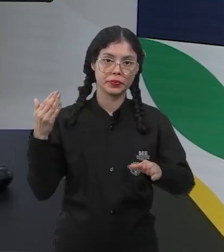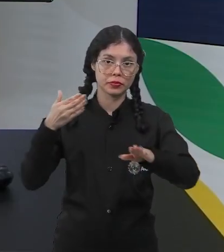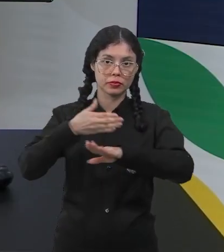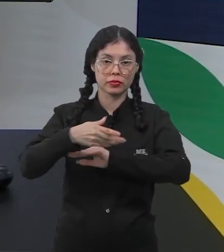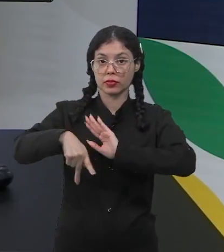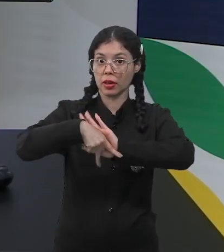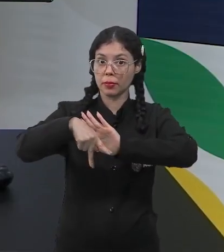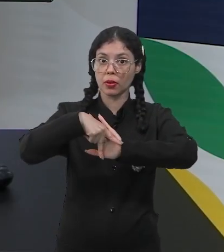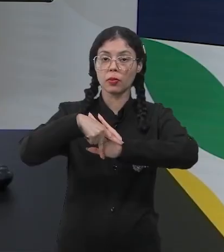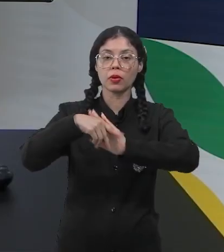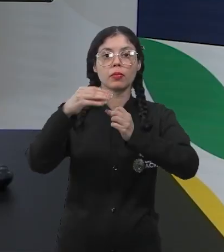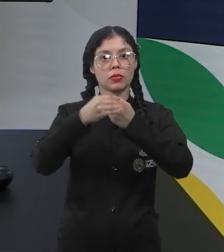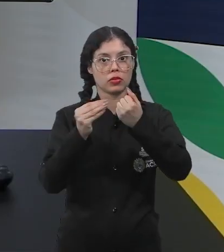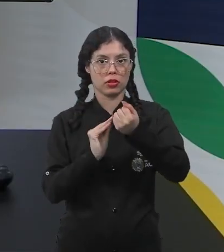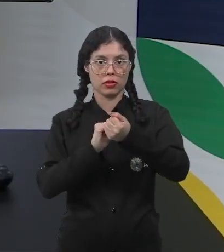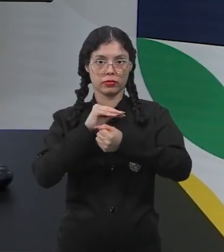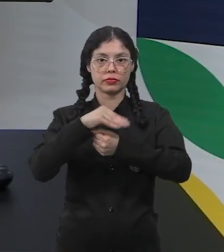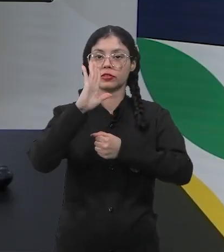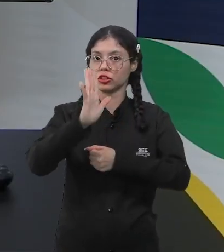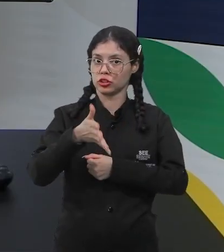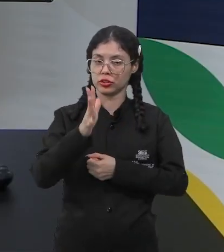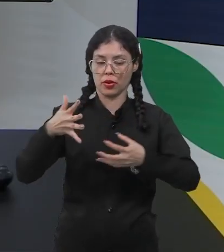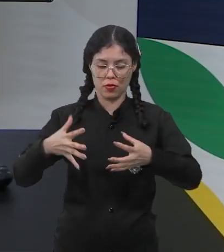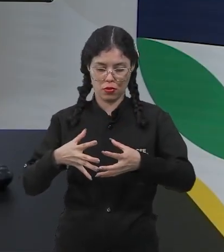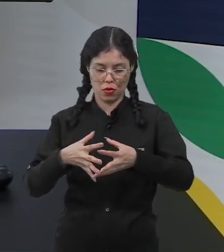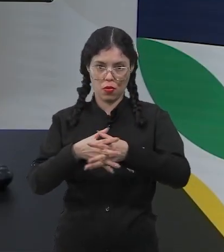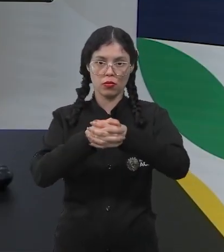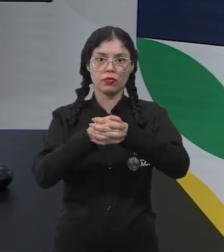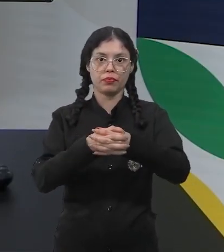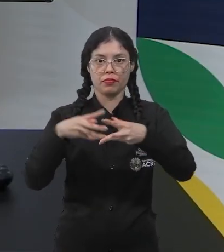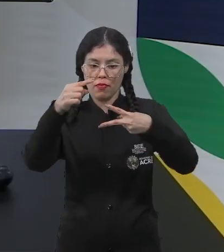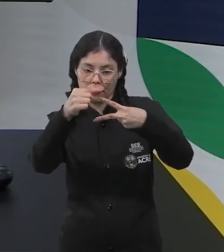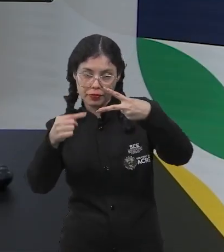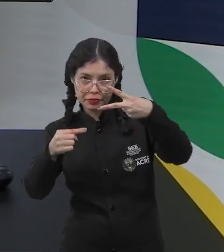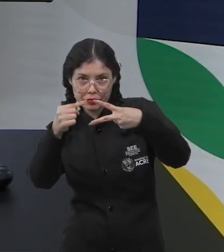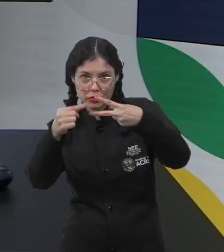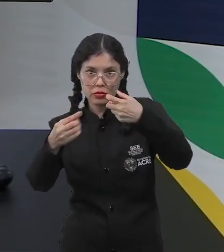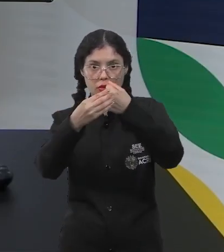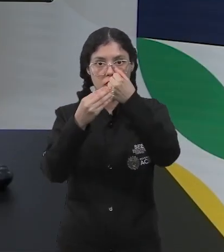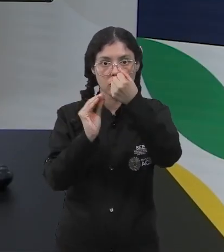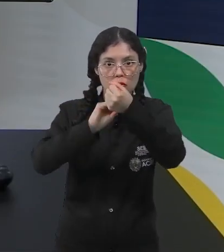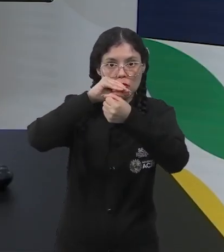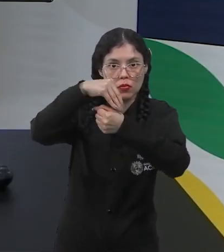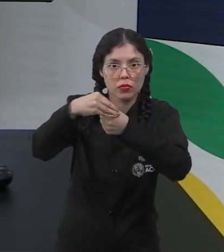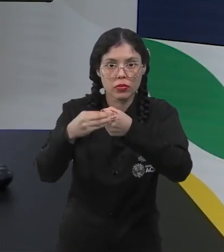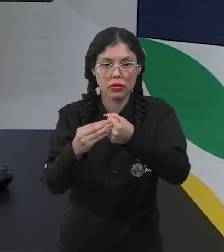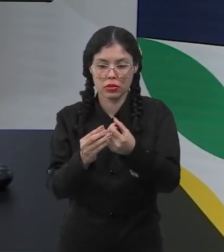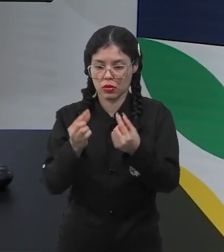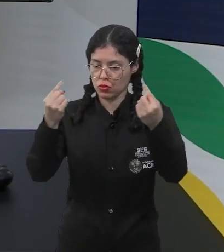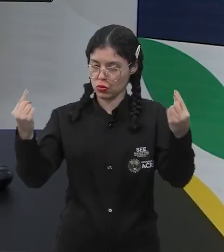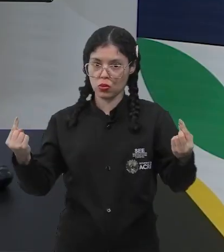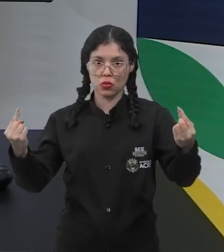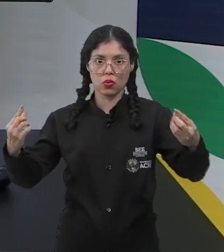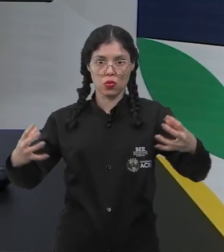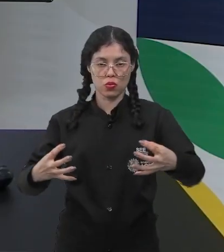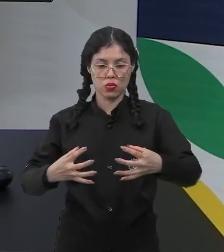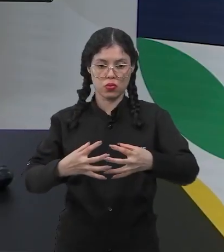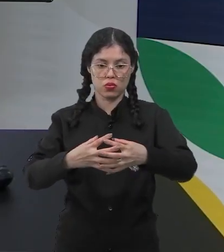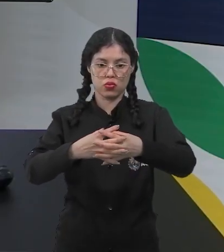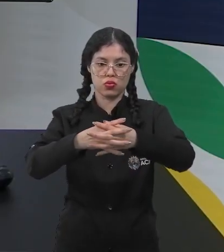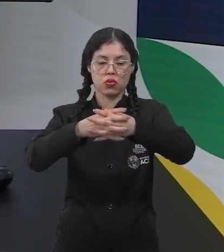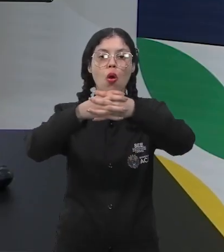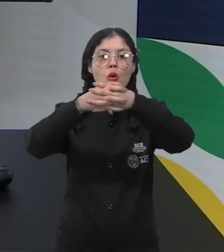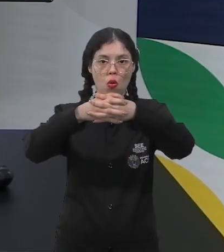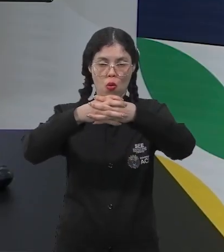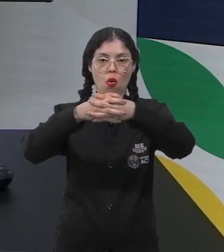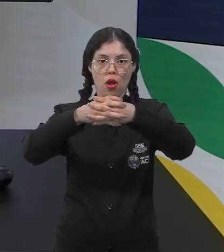dentro da própria molécula. Já as forças intermoleculares são forças que vão